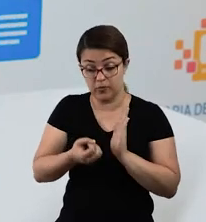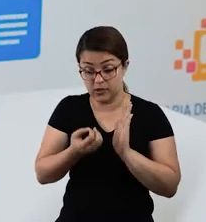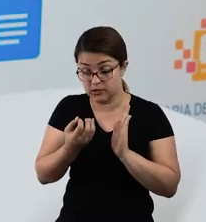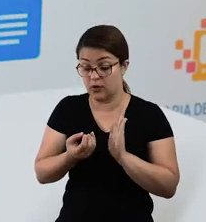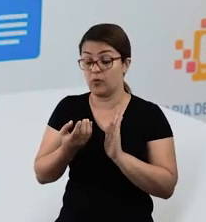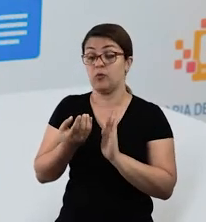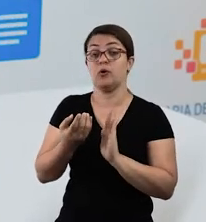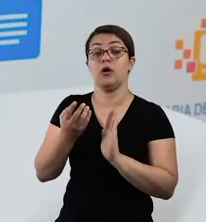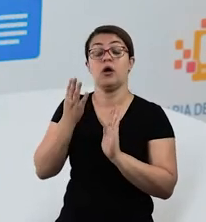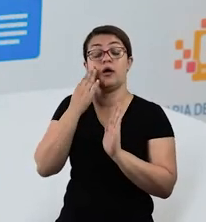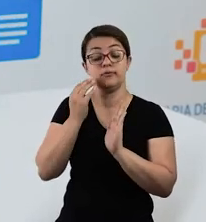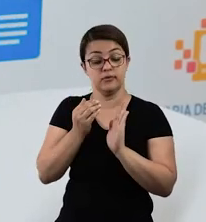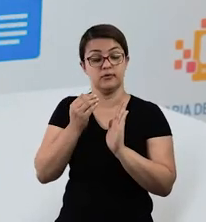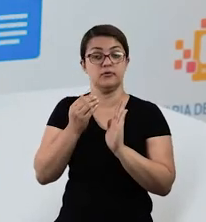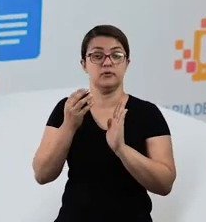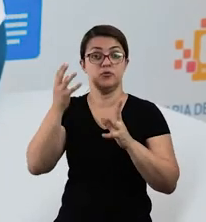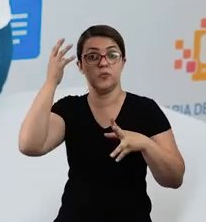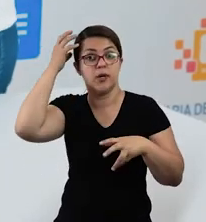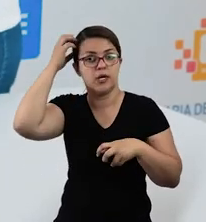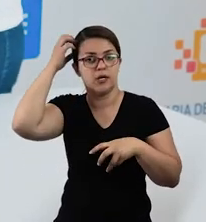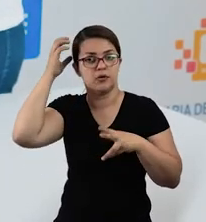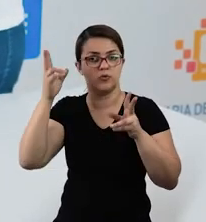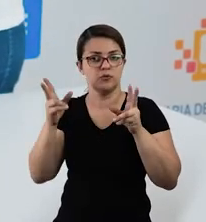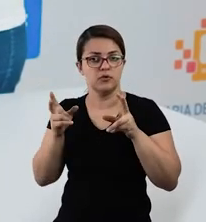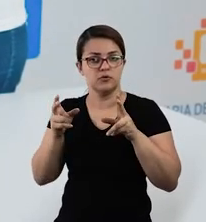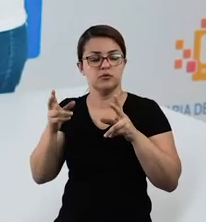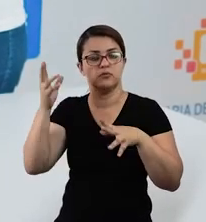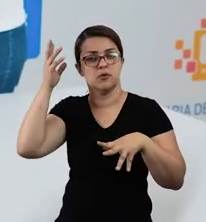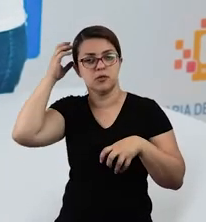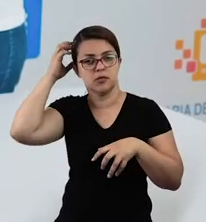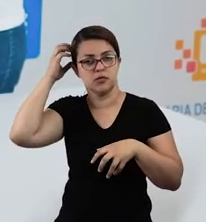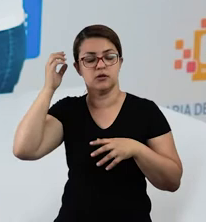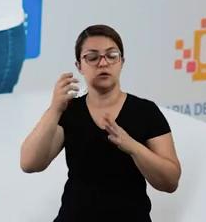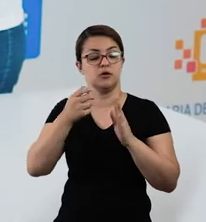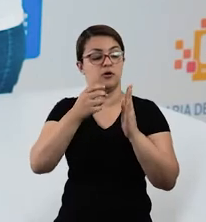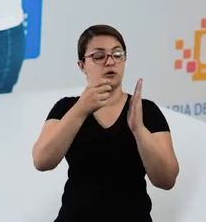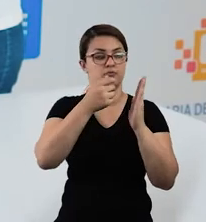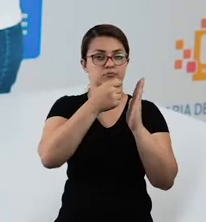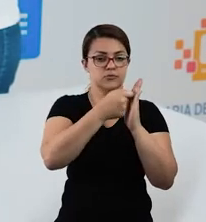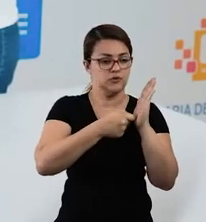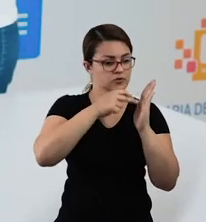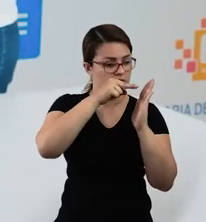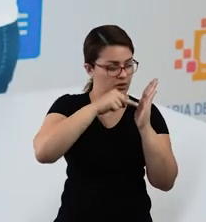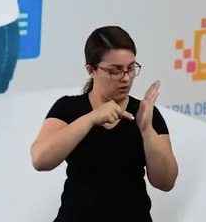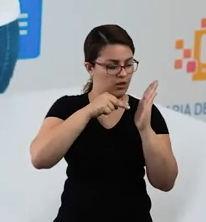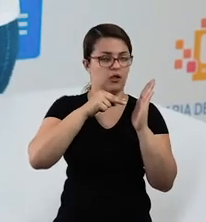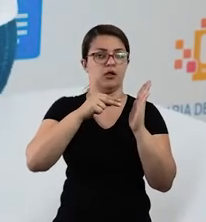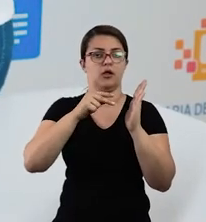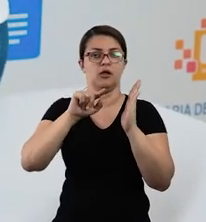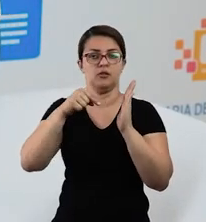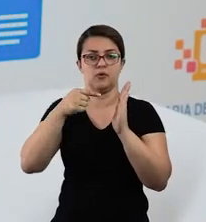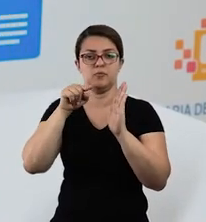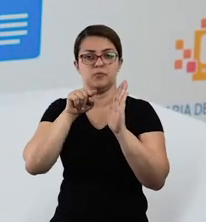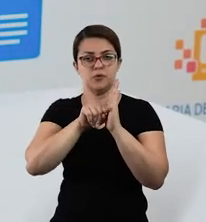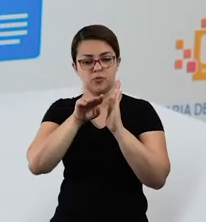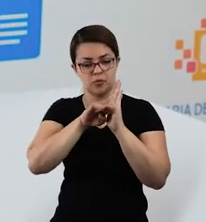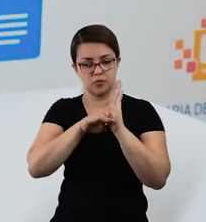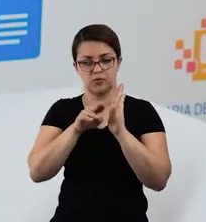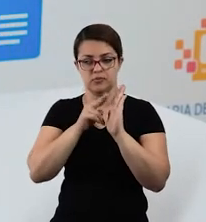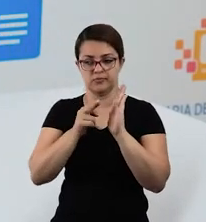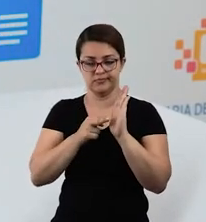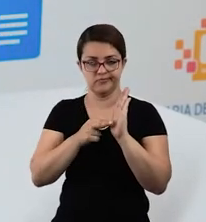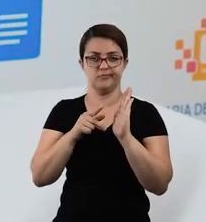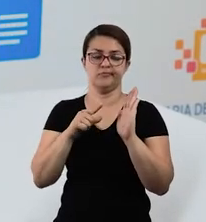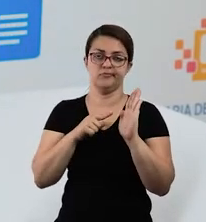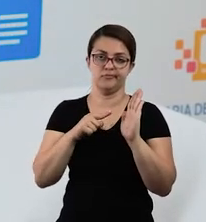informação ali, o texto do macaquinho, tá bom? Você vai conseguir responder tudo aqui bonitinho, certo? Olha só, tem